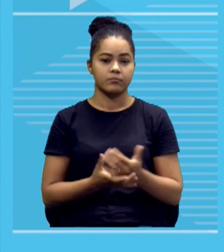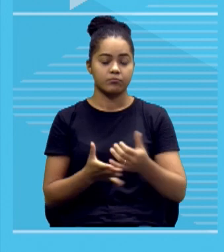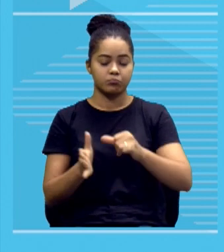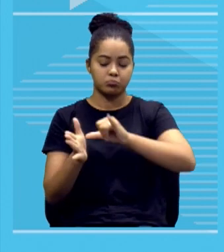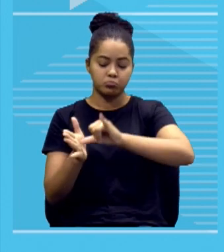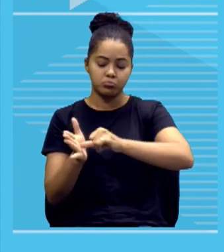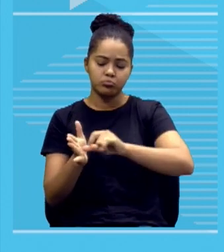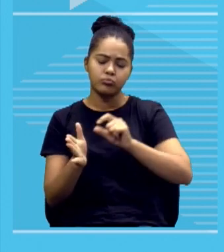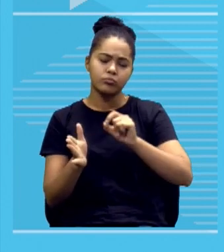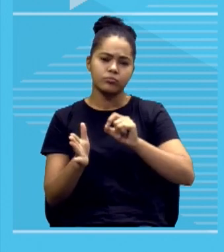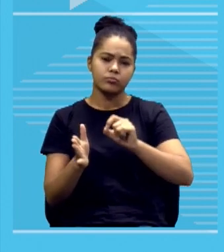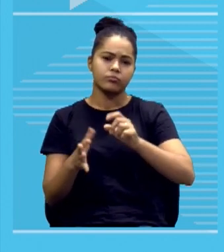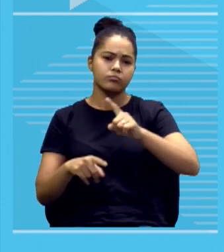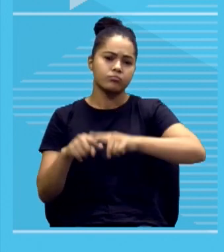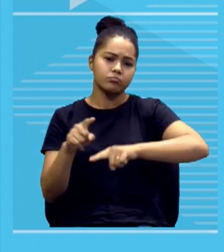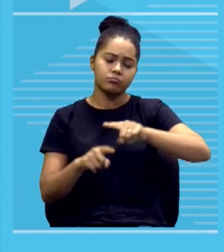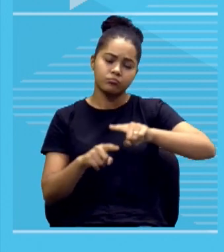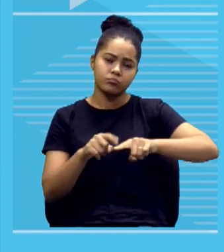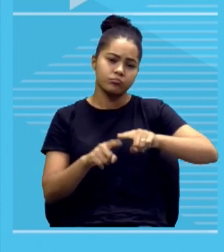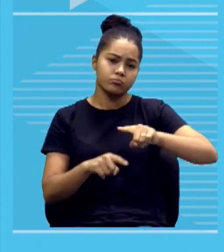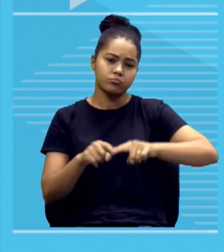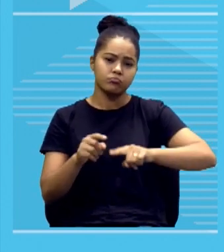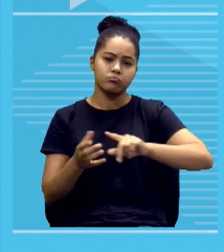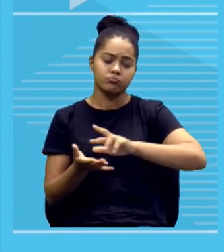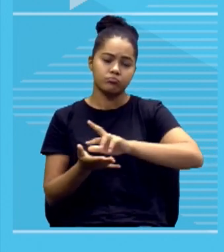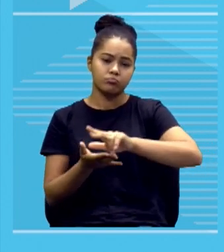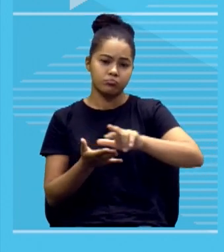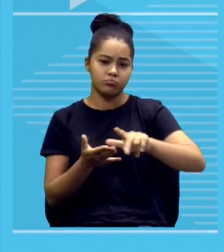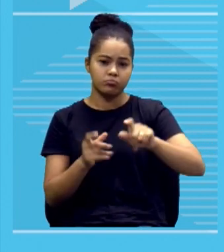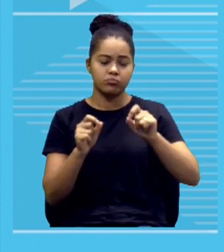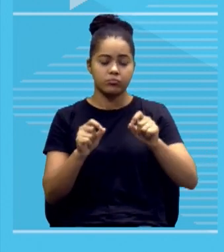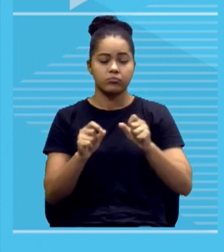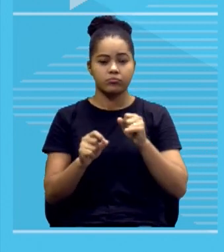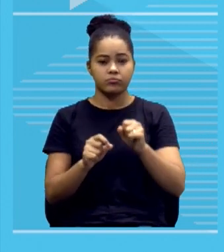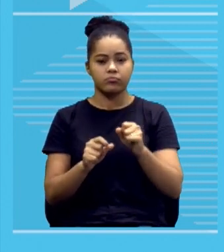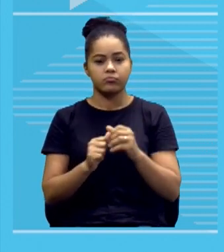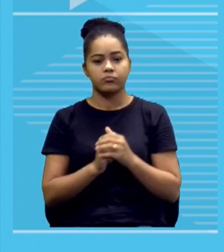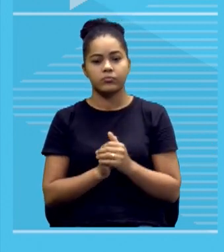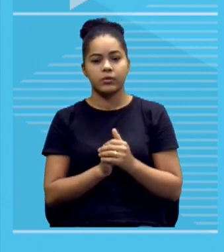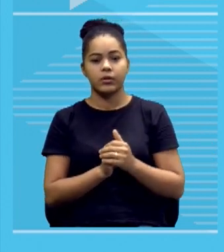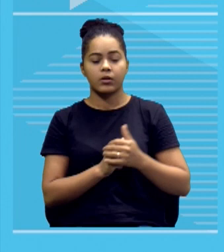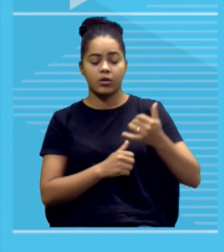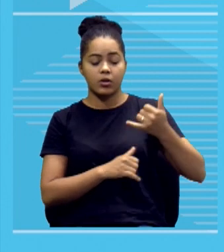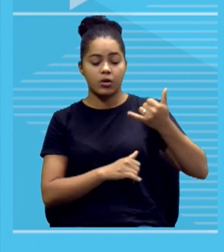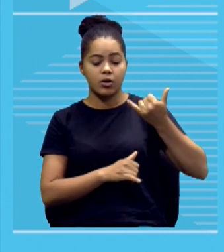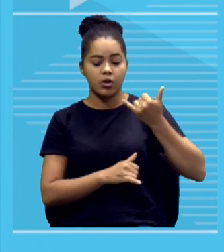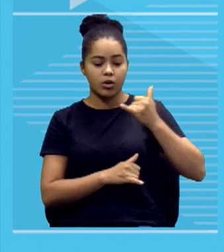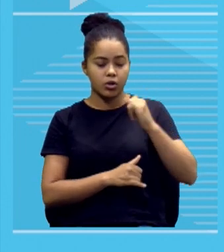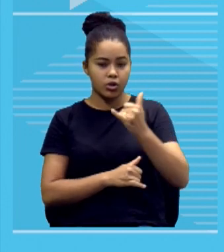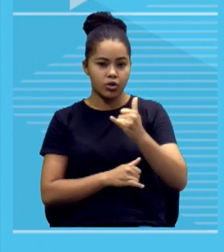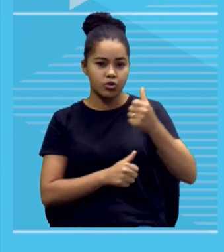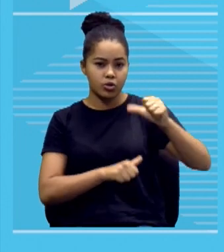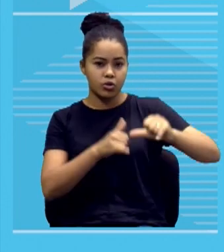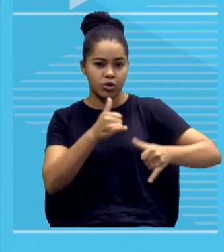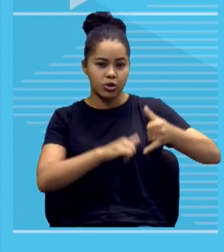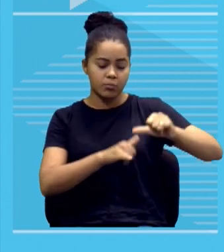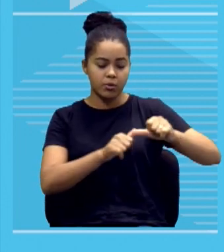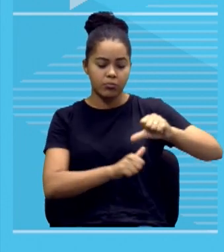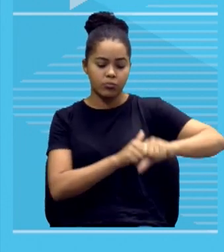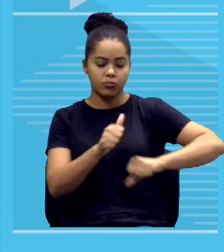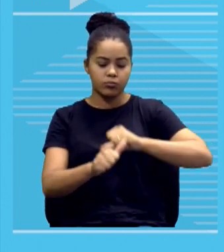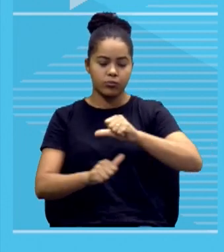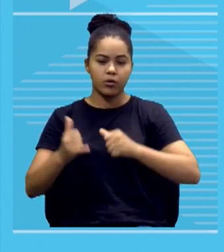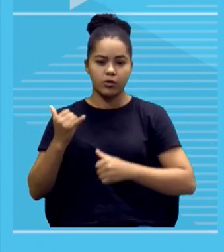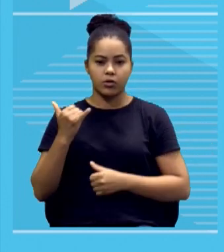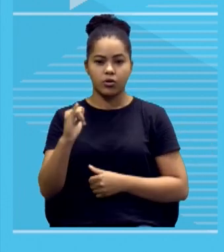qualquer aparelho no qual a energia química, mecânica ou de outra natureza é transformada em energia elétrica. A curva característica é